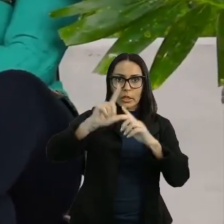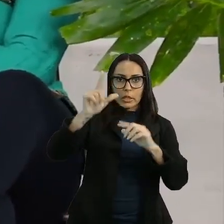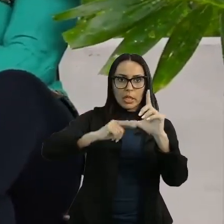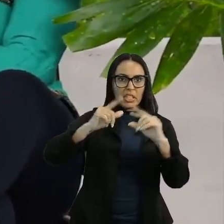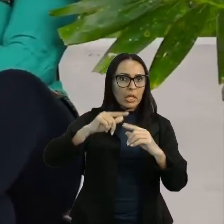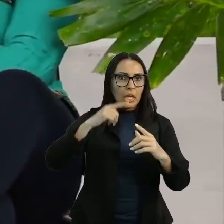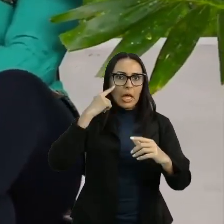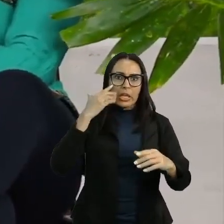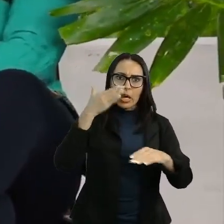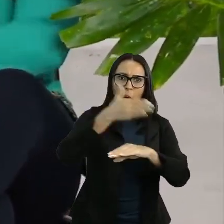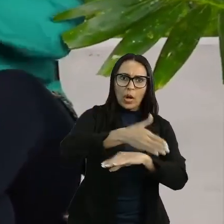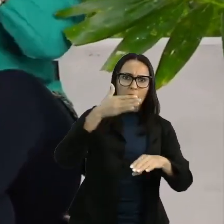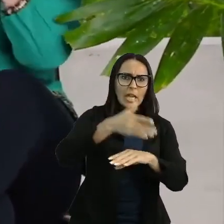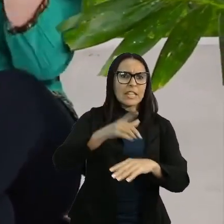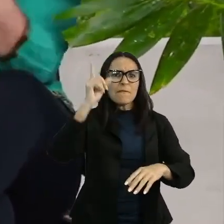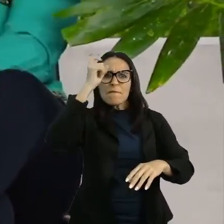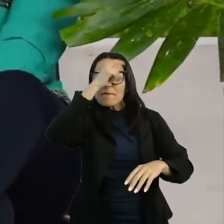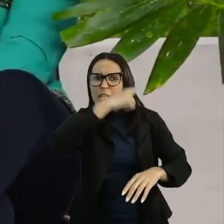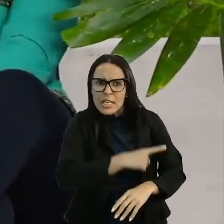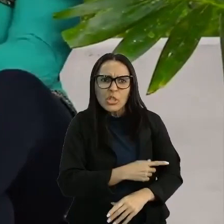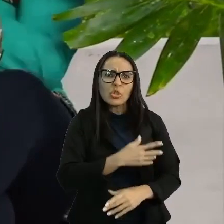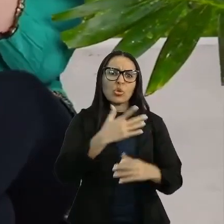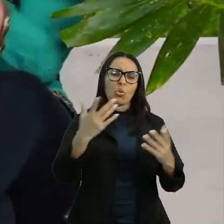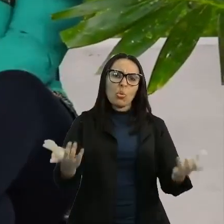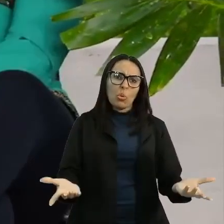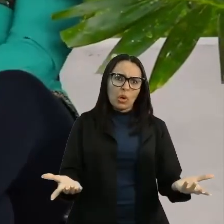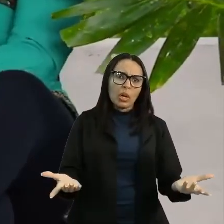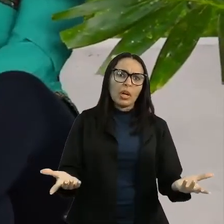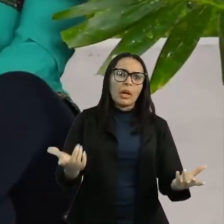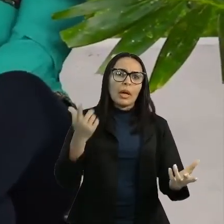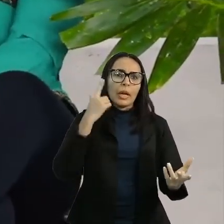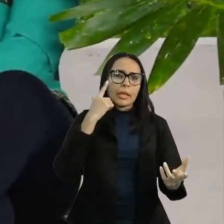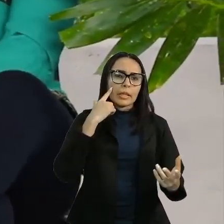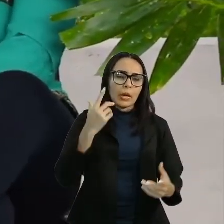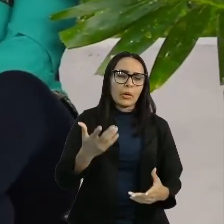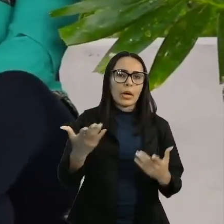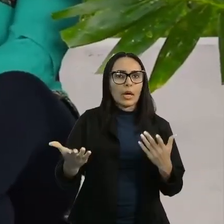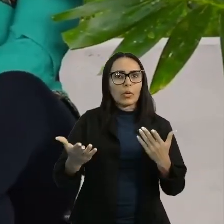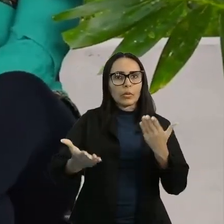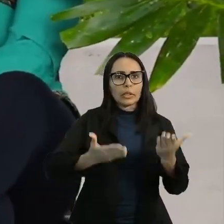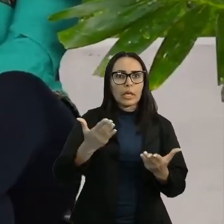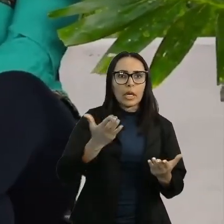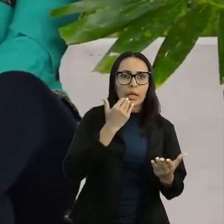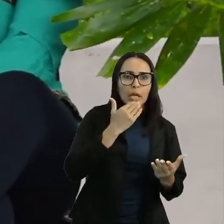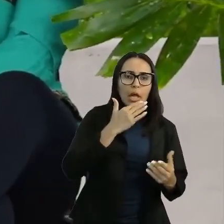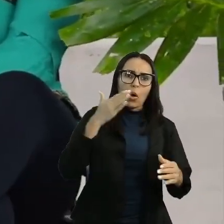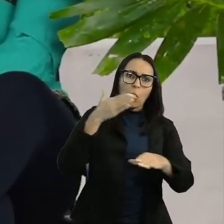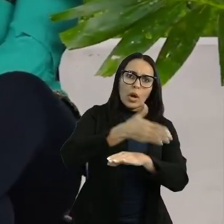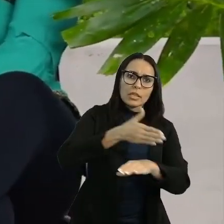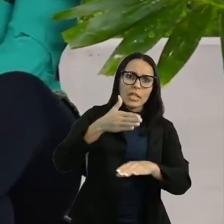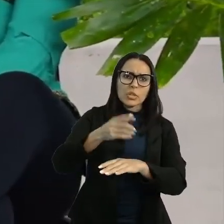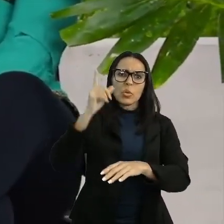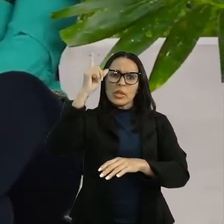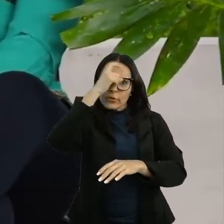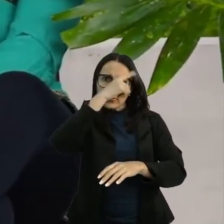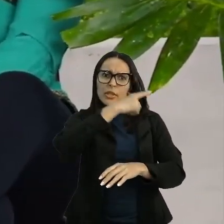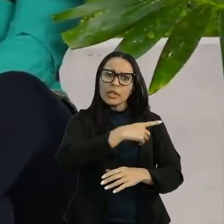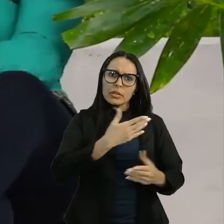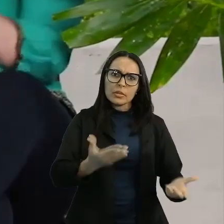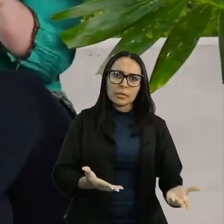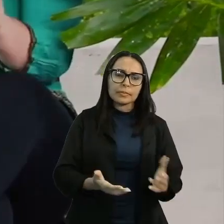oferecer o seu dia, enfim, viver de uma forma mais espiritualmente, né? E é bem flexível mesmo, você pode adequar de acordo com os seus horários, com a